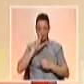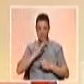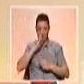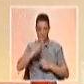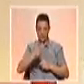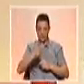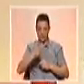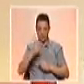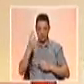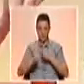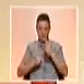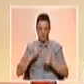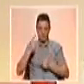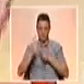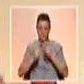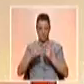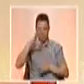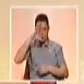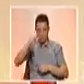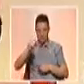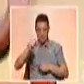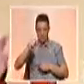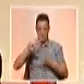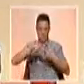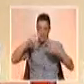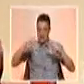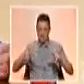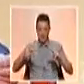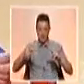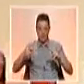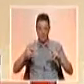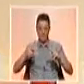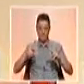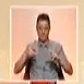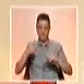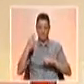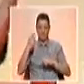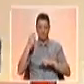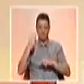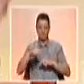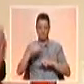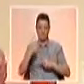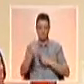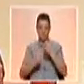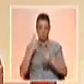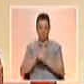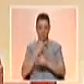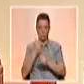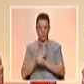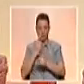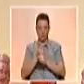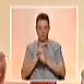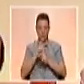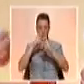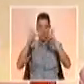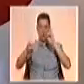para um governante, uma câmara municipal, utiliza, qualquer outra